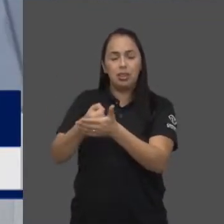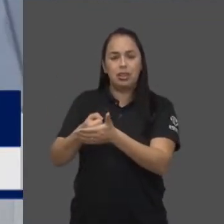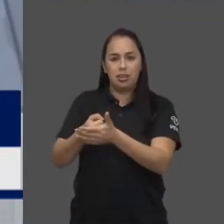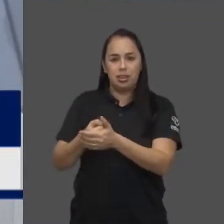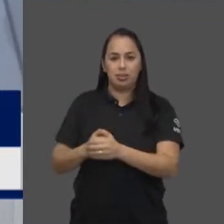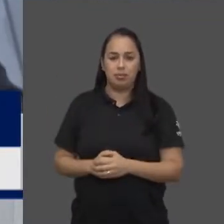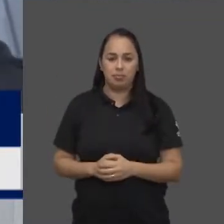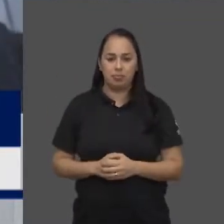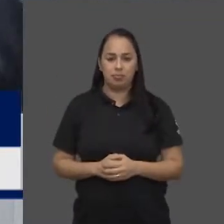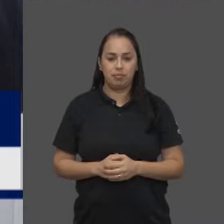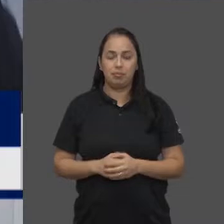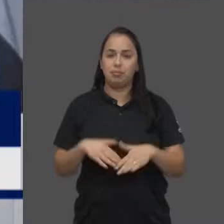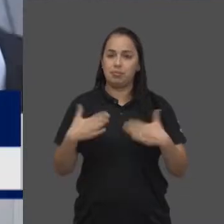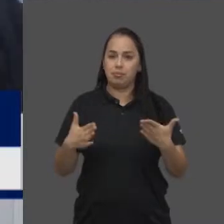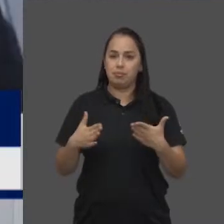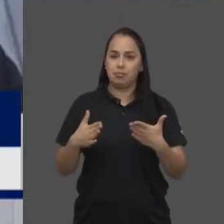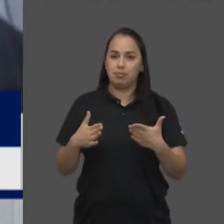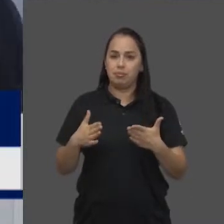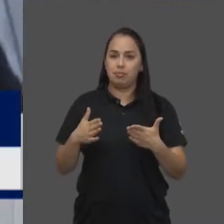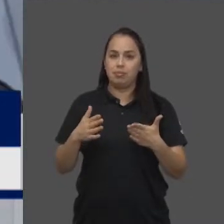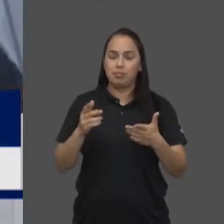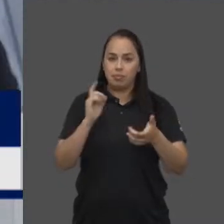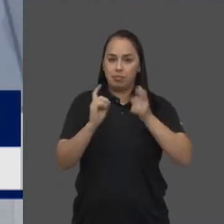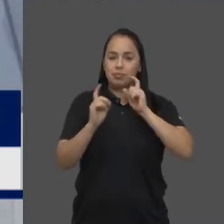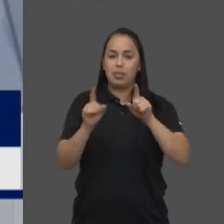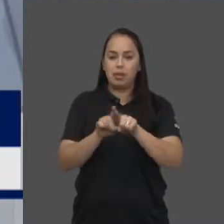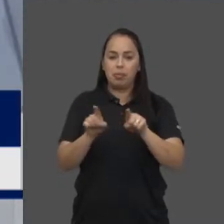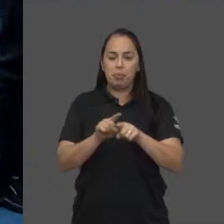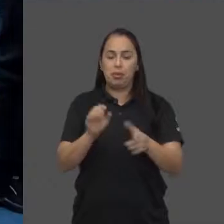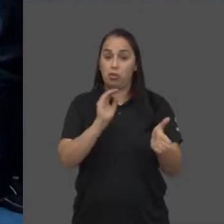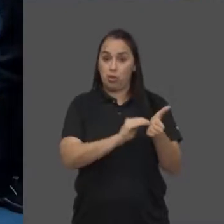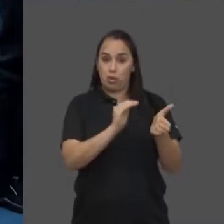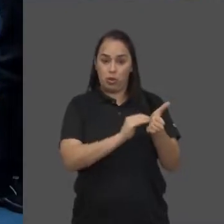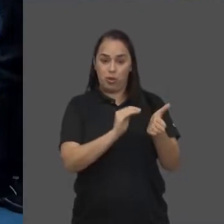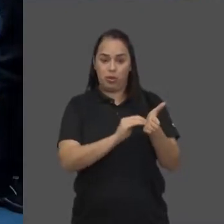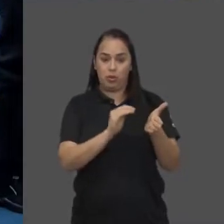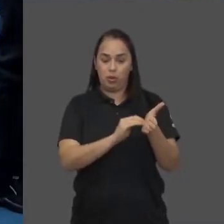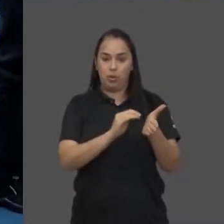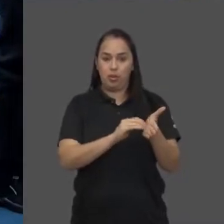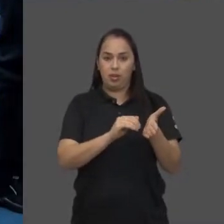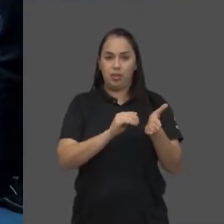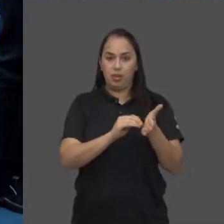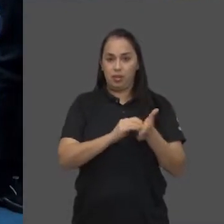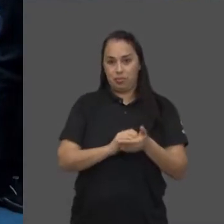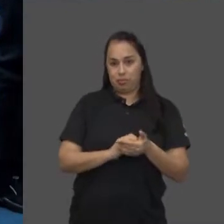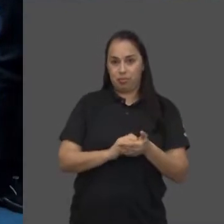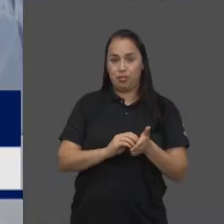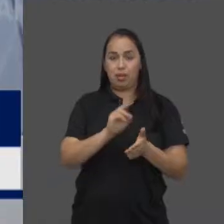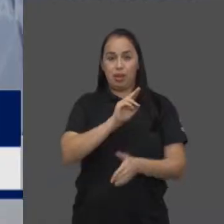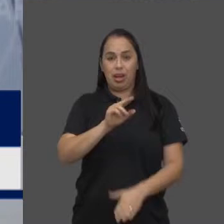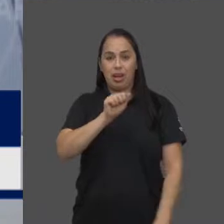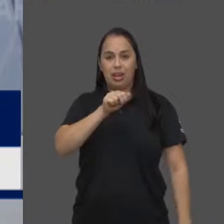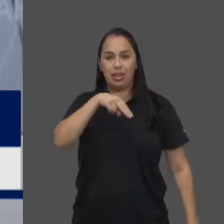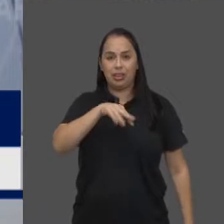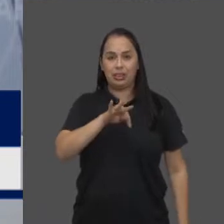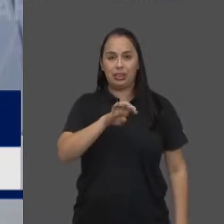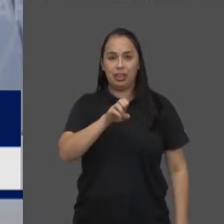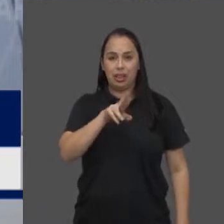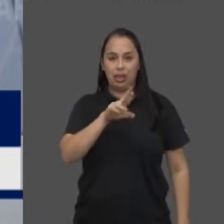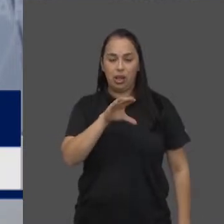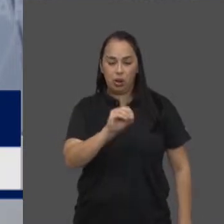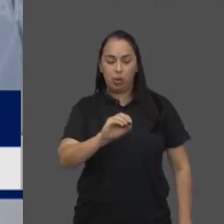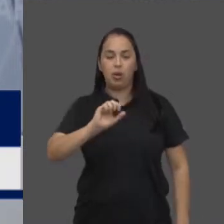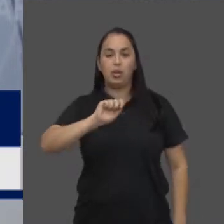querido o cara e se dedica realmente a instituição que ele representa a cerimônia também contou com a presença do secretário